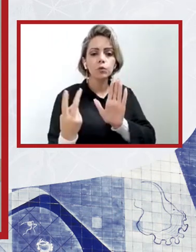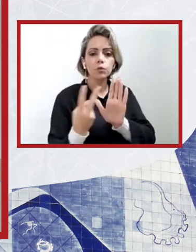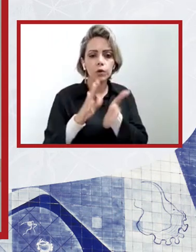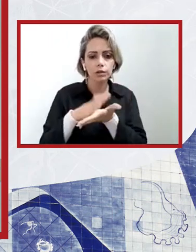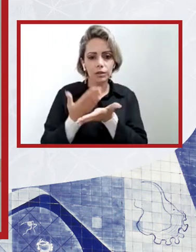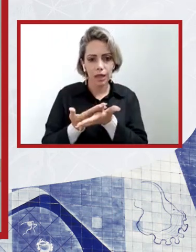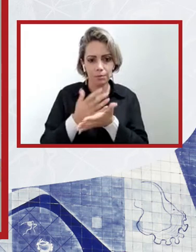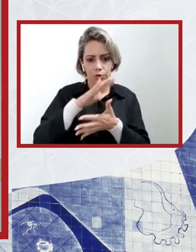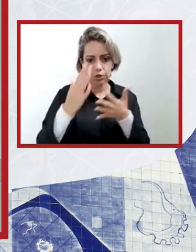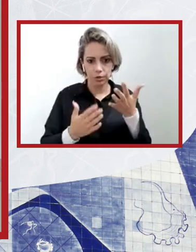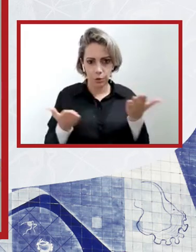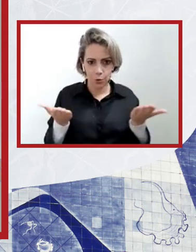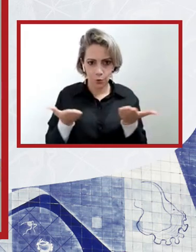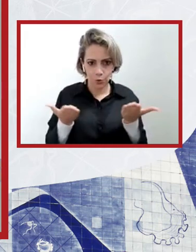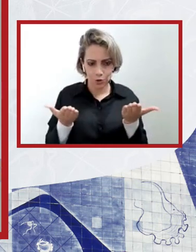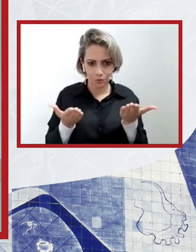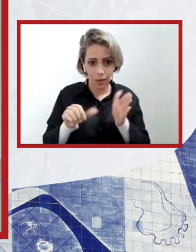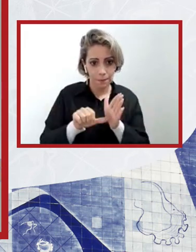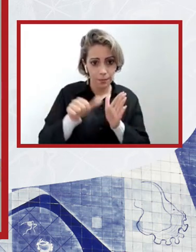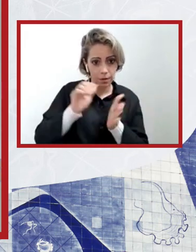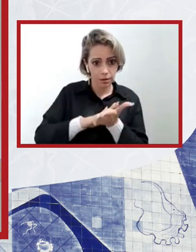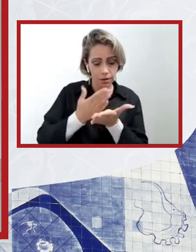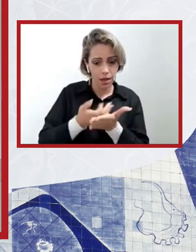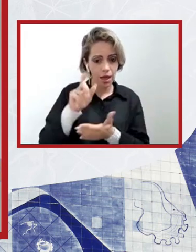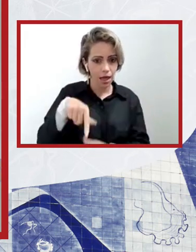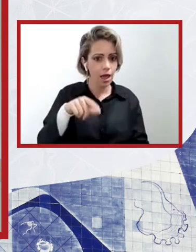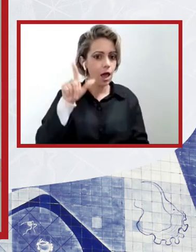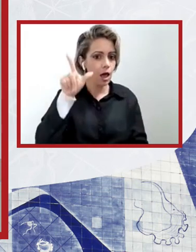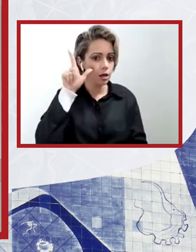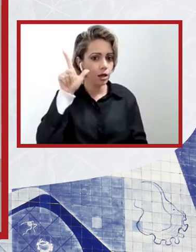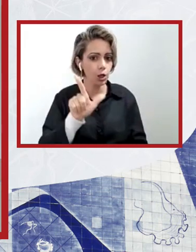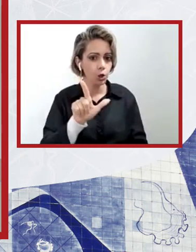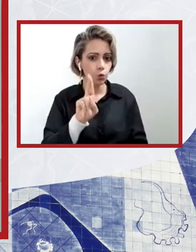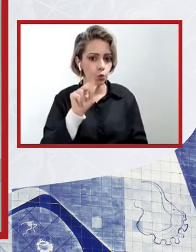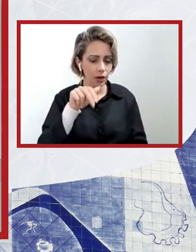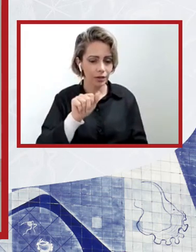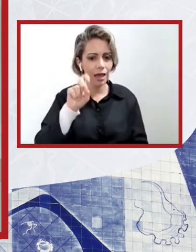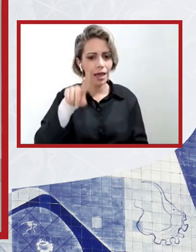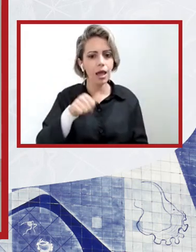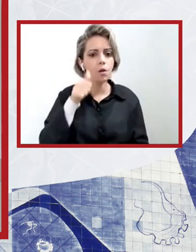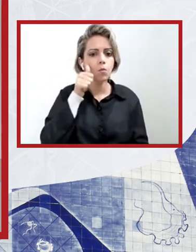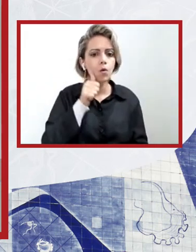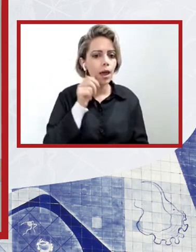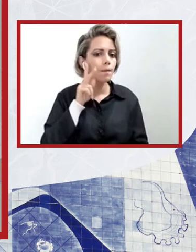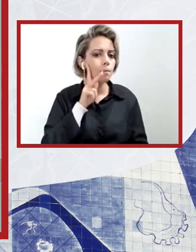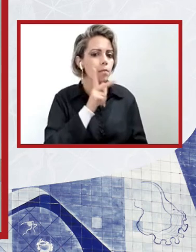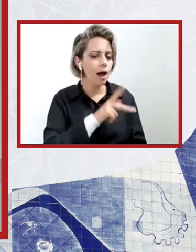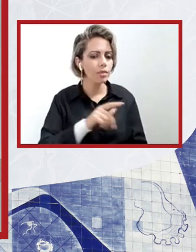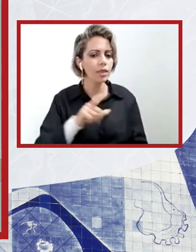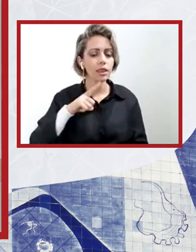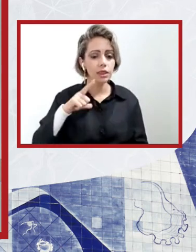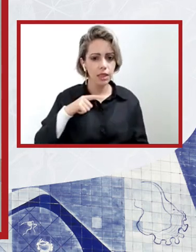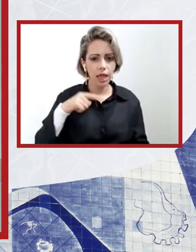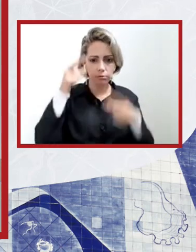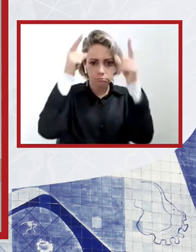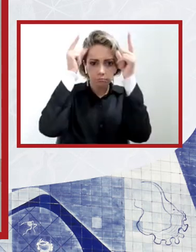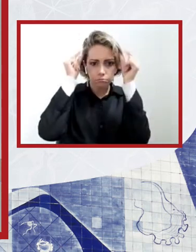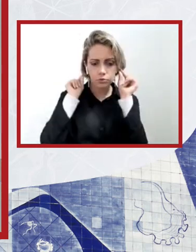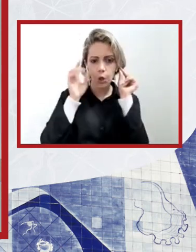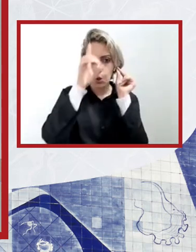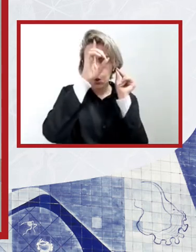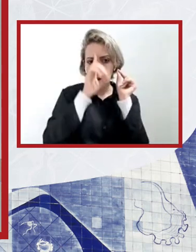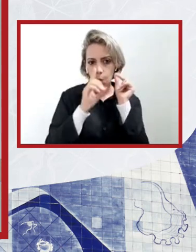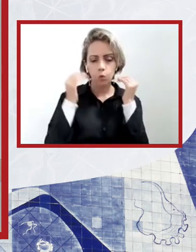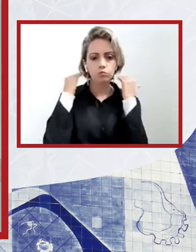do dia de hoje, né? A primeira intérprete é a Luana. A Luana é uma mulher parda. Ela tem cabelos alourados na altura